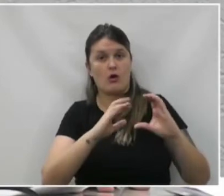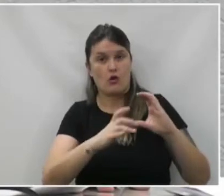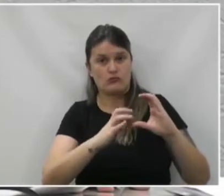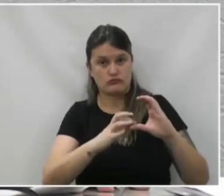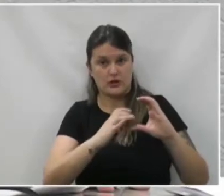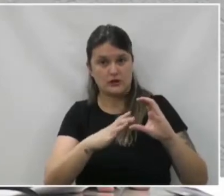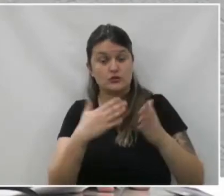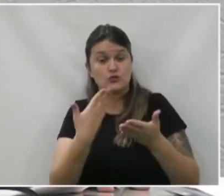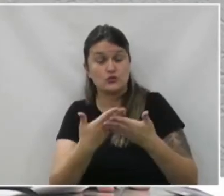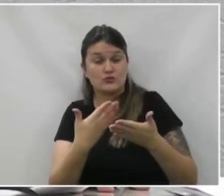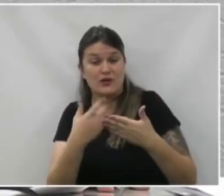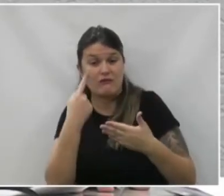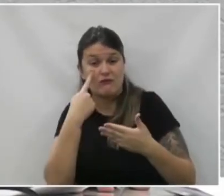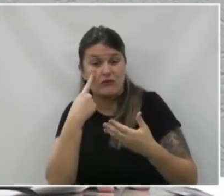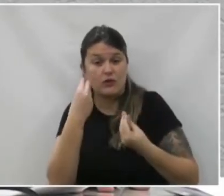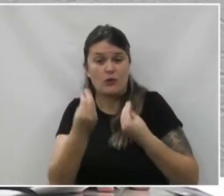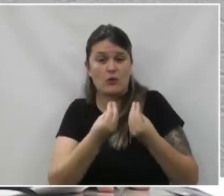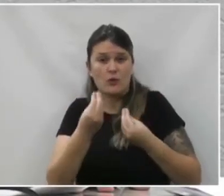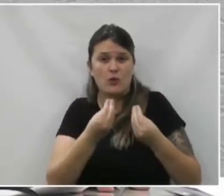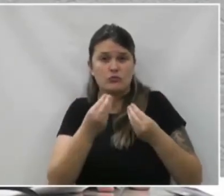99/2020,